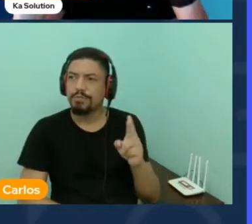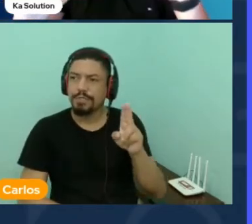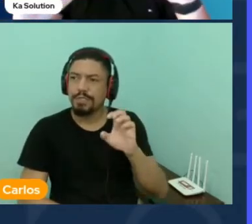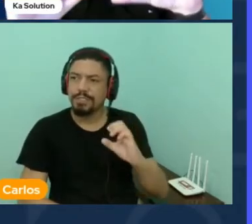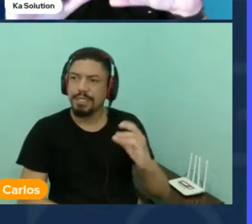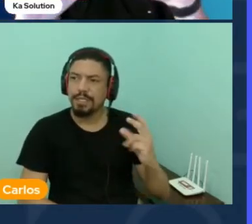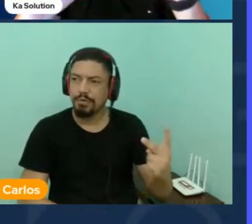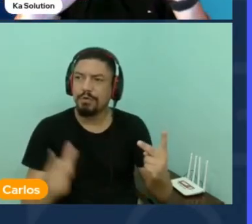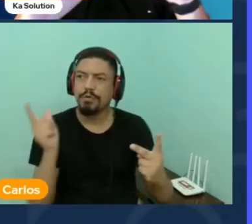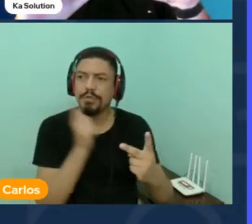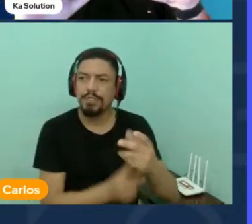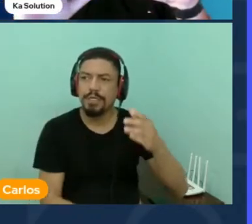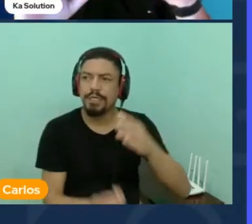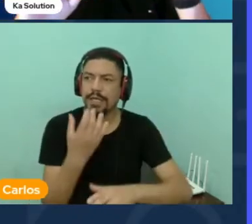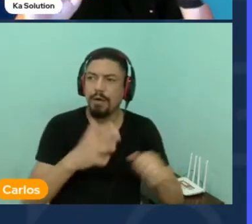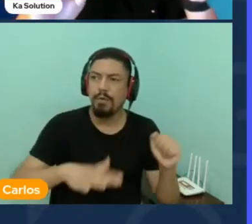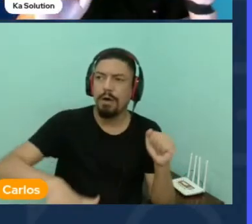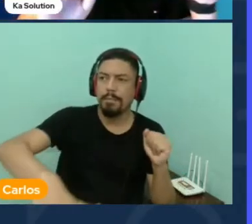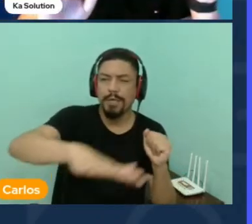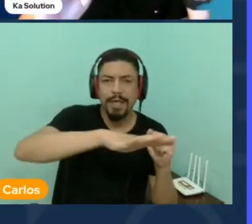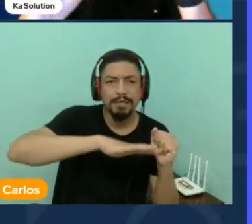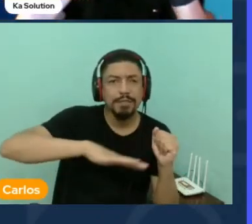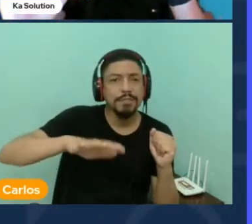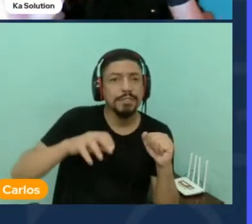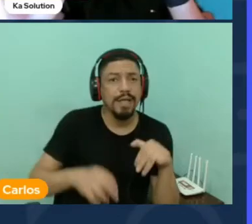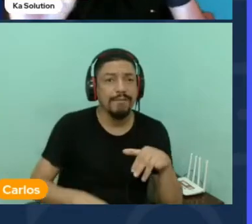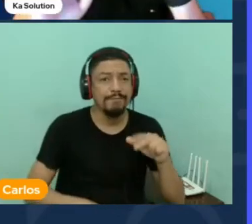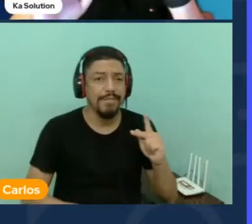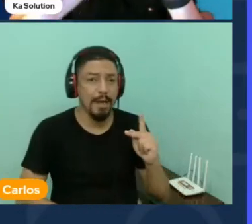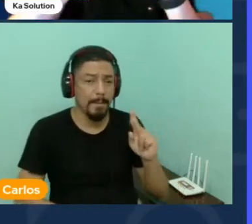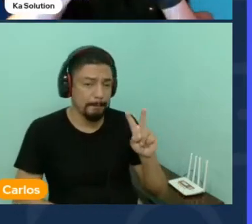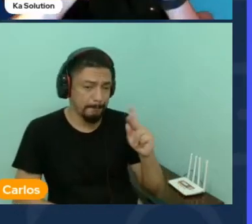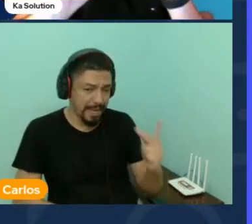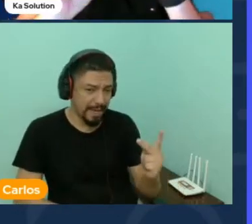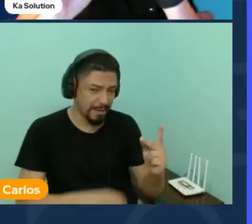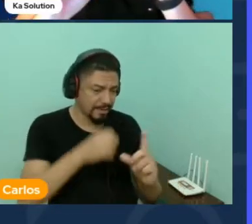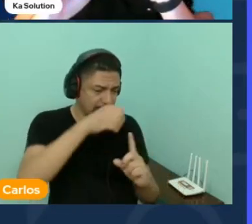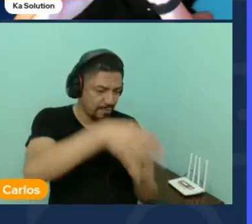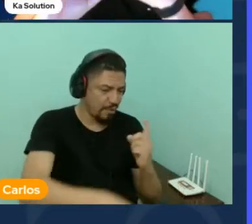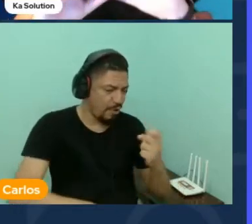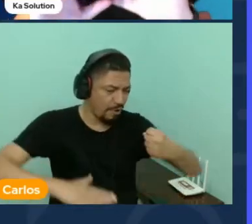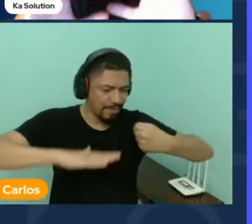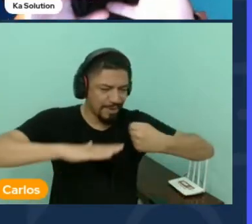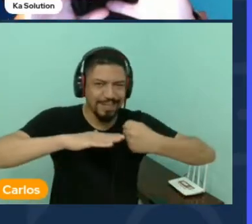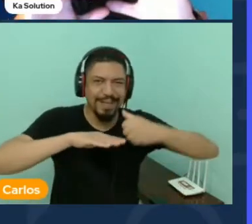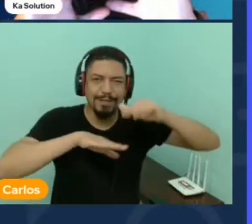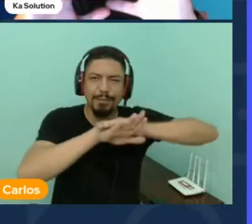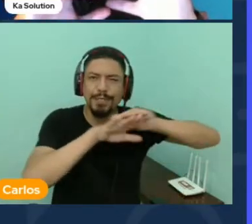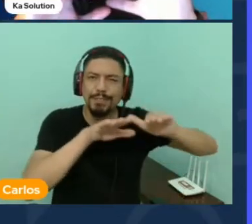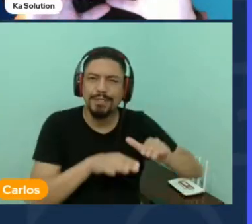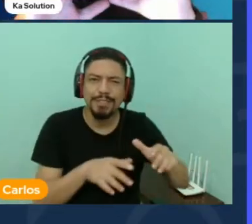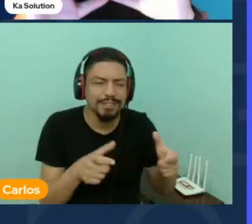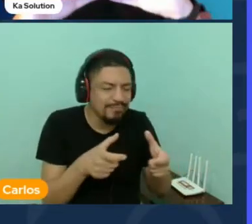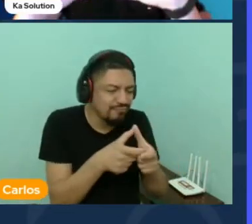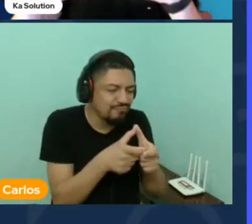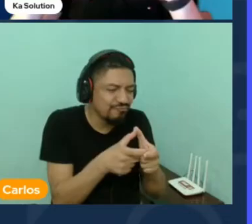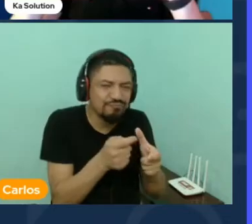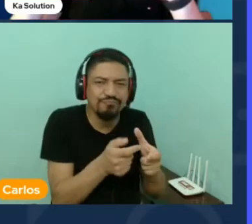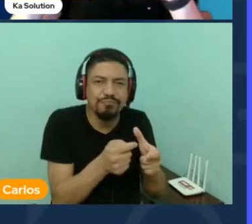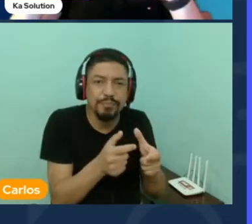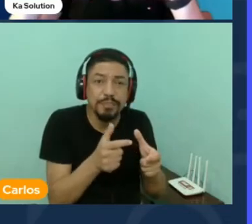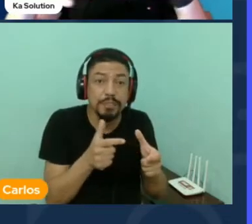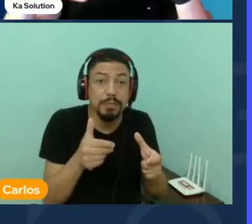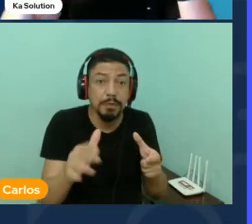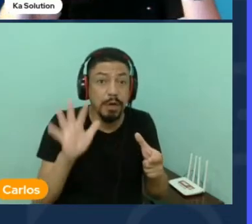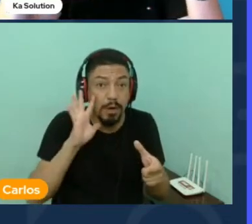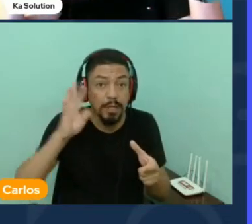ali o meu ambiente, o meu MVP, um servidor, um banco de dados, o armazenamento está pequenininho, mas de